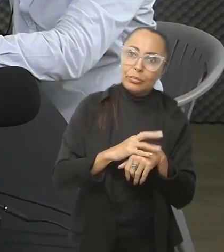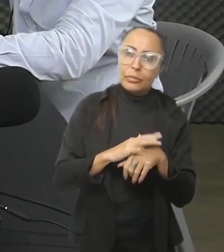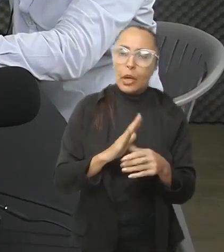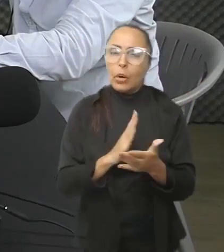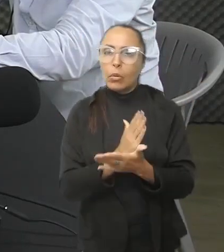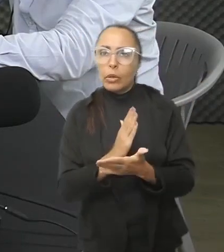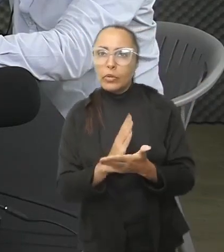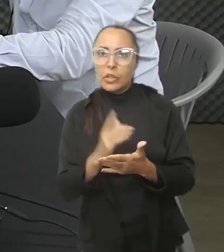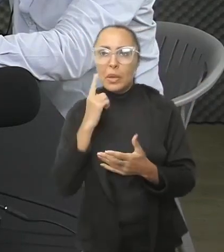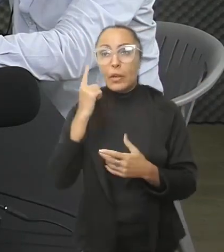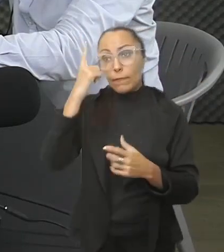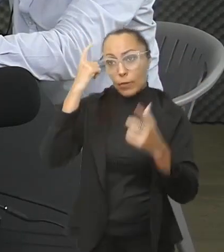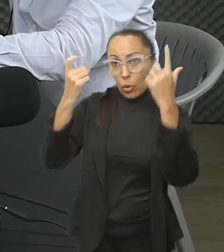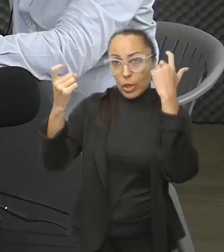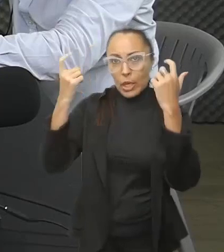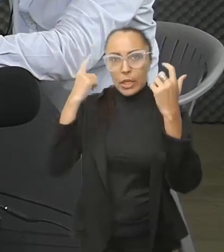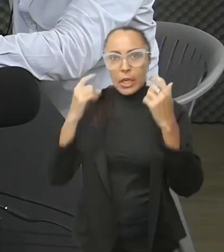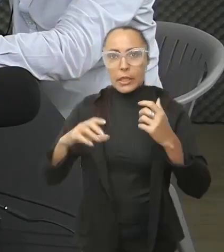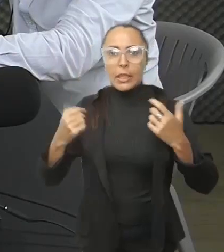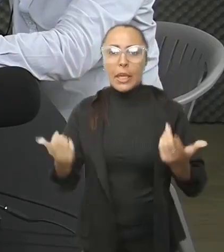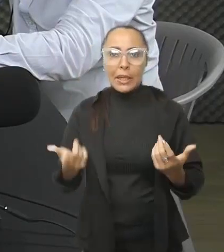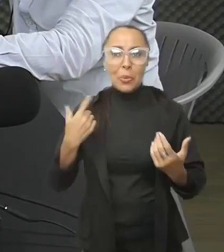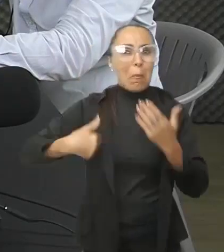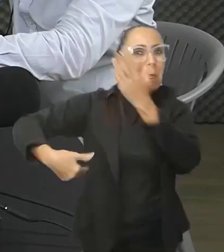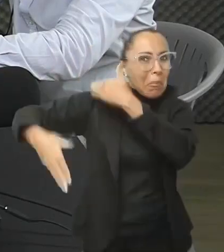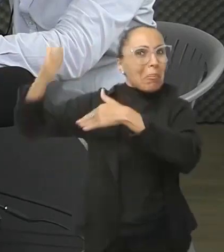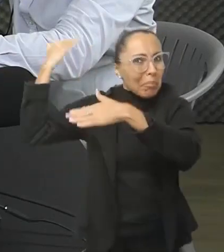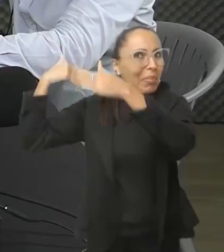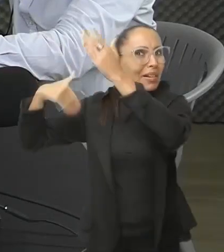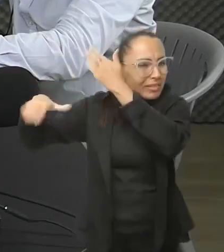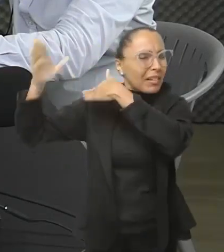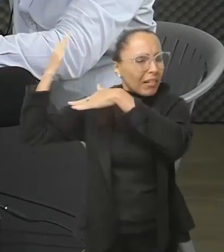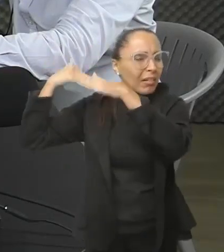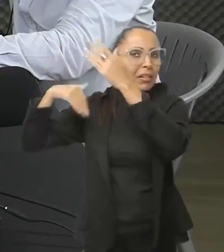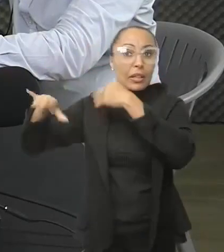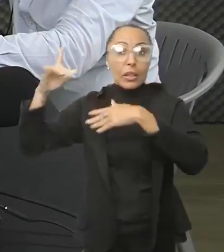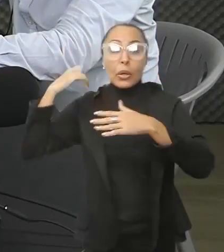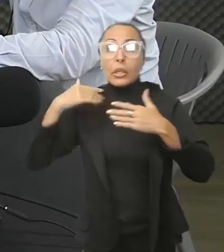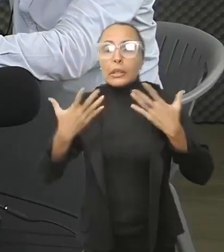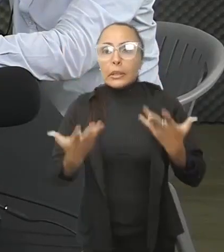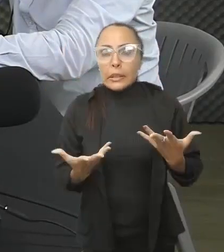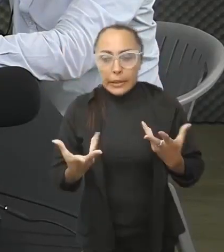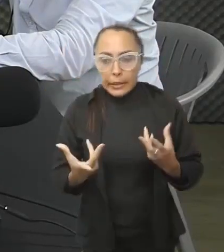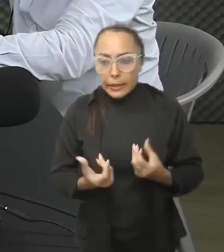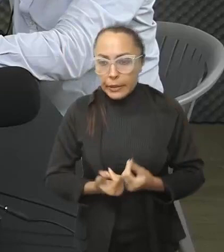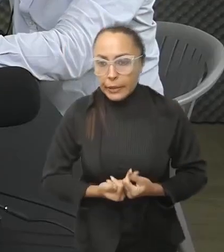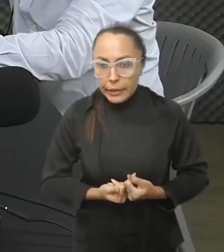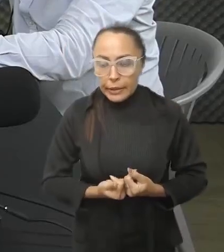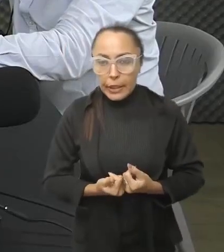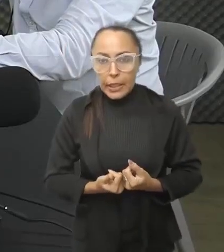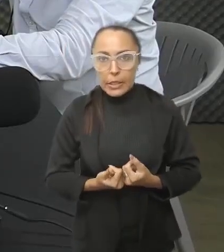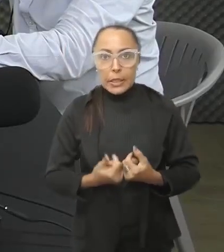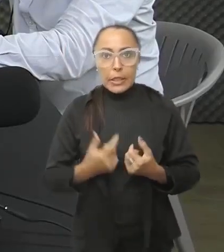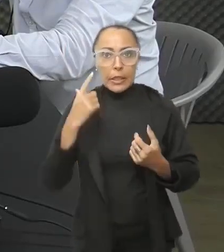vezes pelas violências que elas carregaram no passado, e esse passado de não trazer à tona